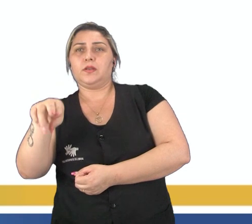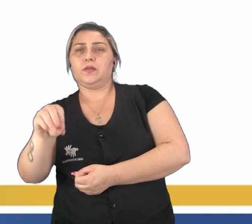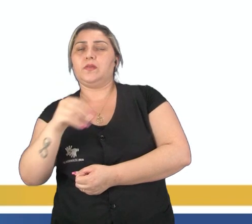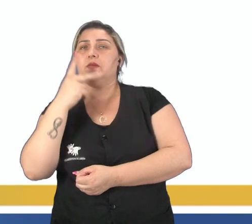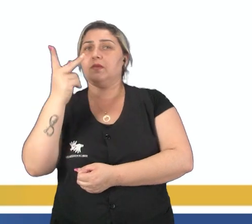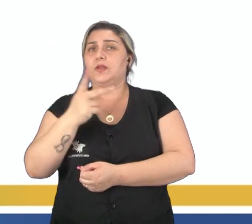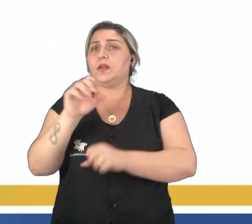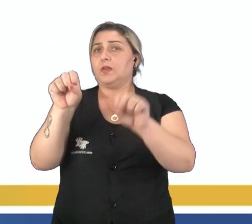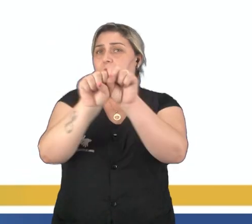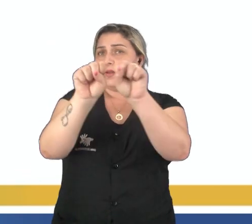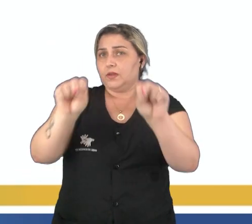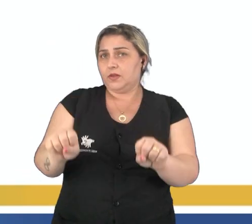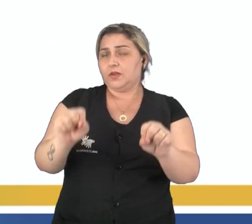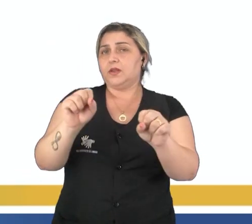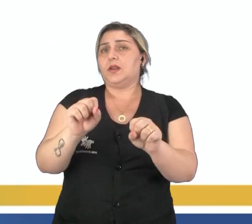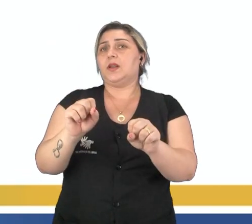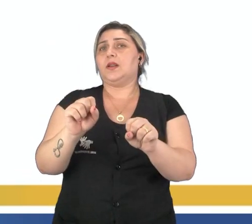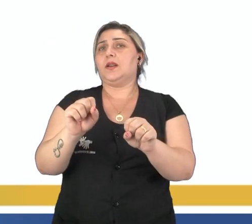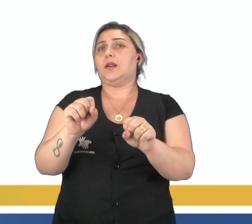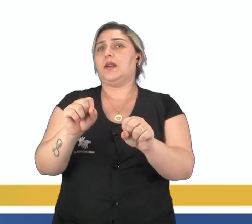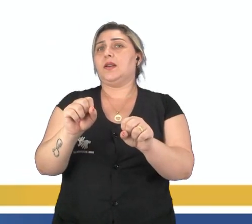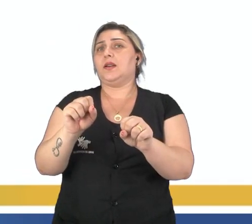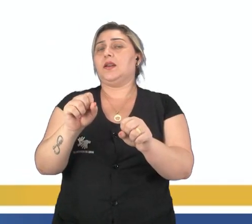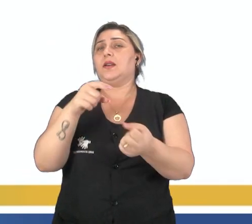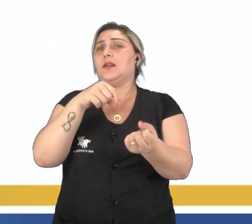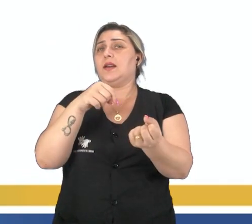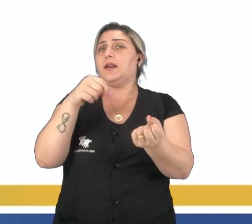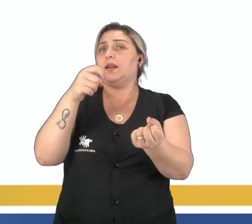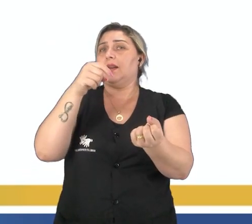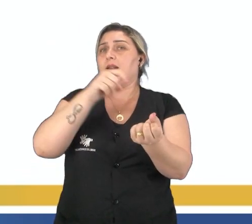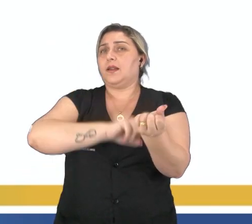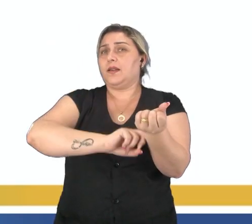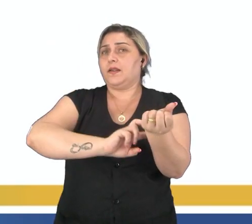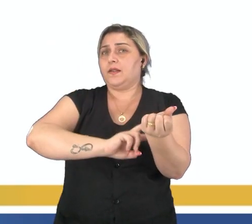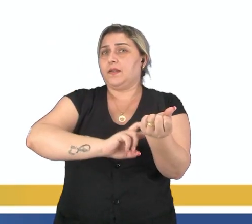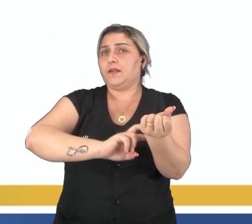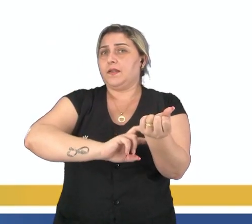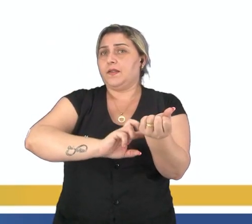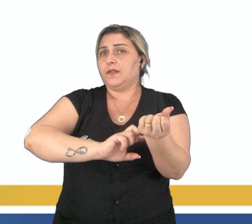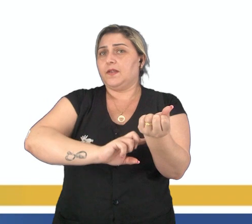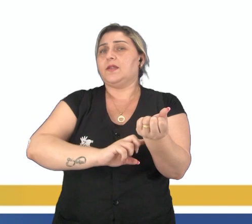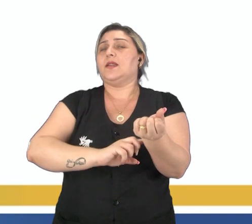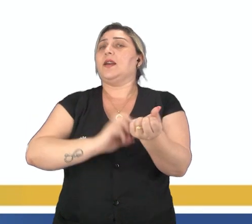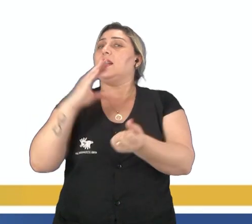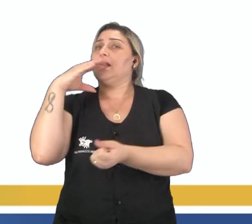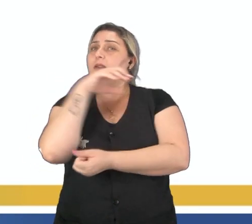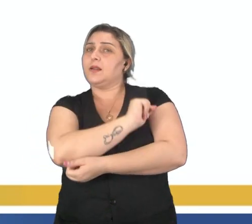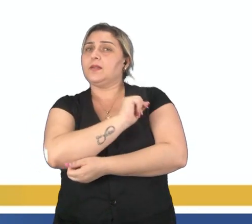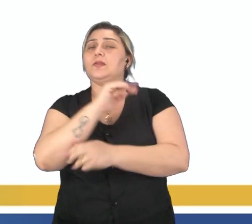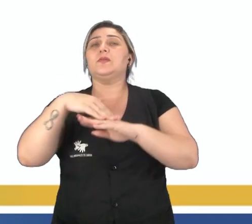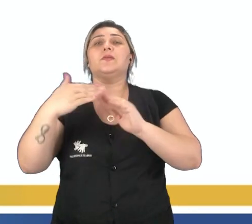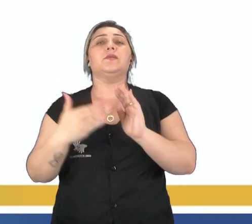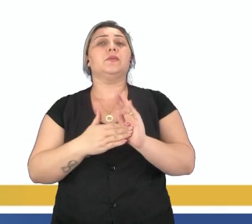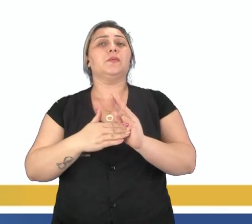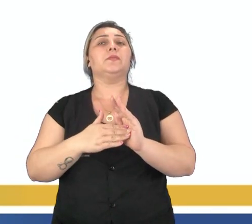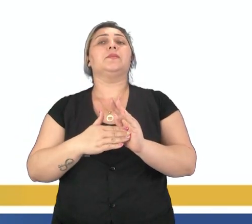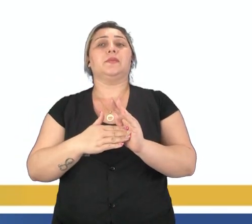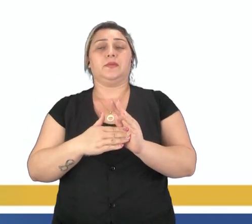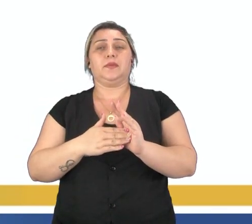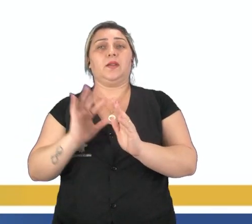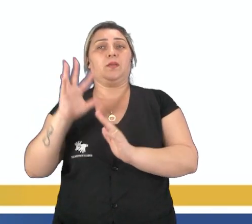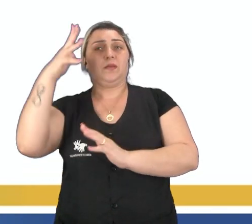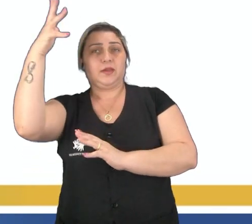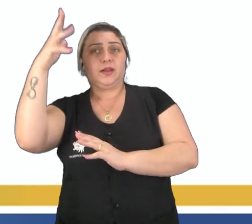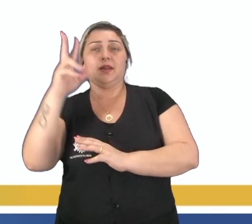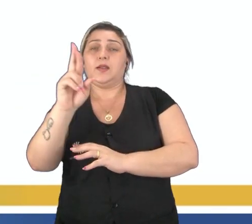sistema nervoso, ele vai ter uma função aí de ser rápido para todos os estímulos que a gente receber. Tudo que acontece, ele tem uma resposta em